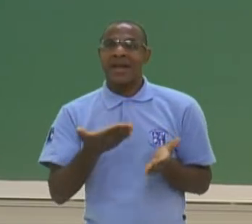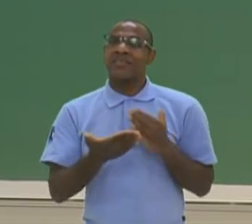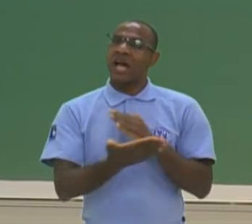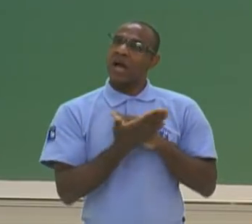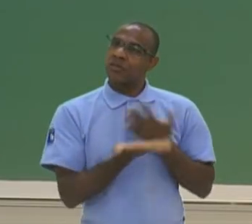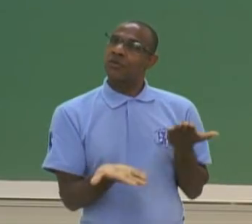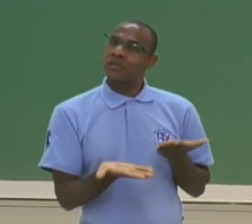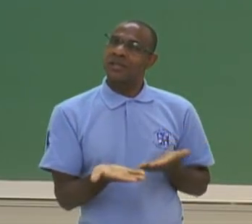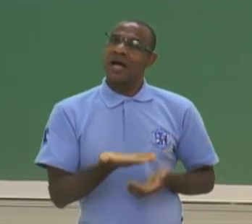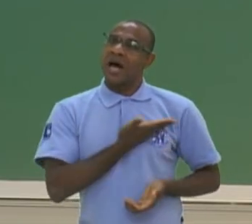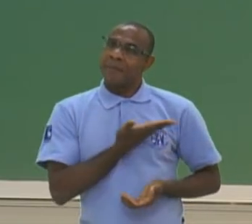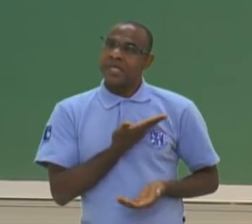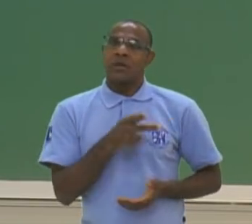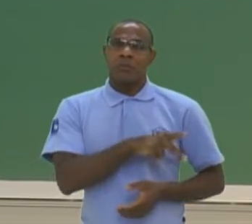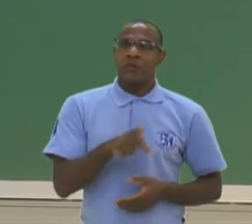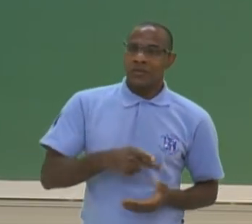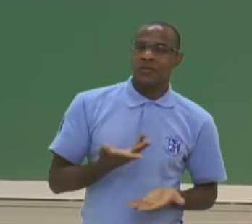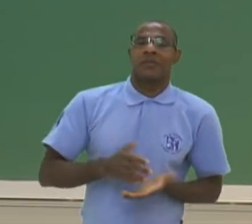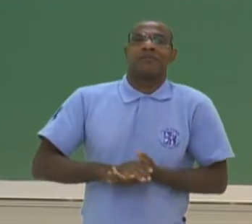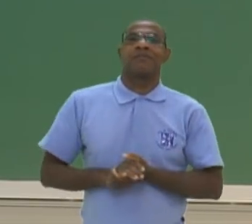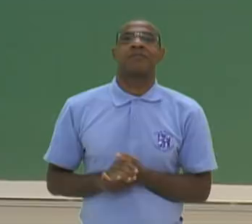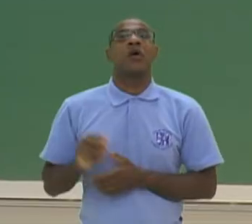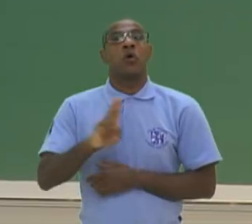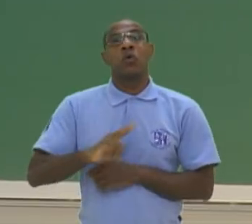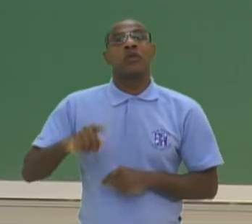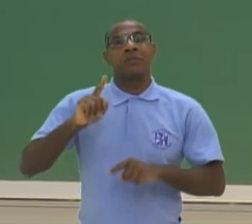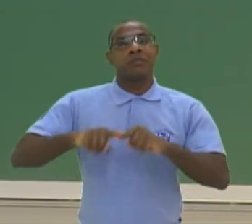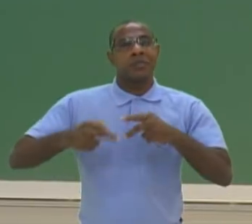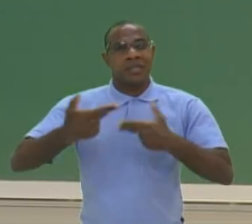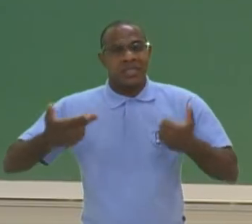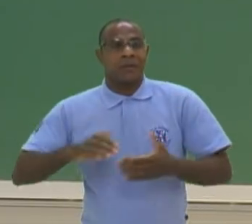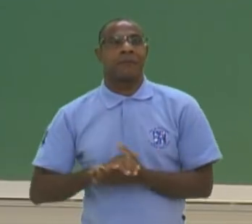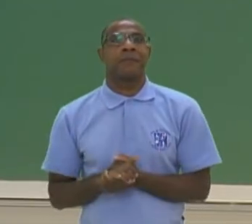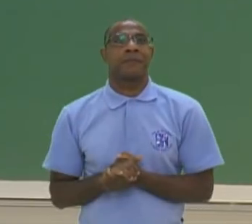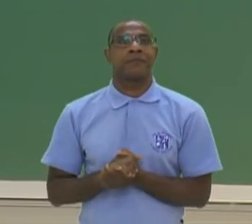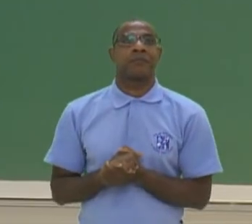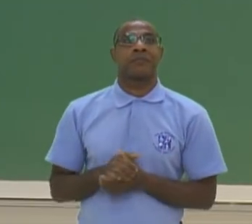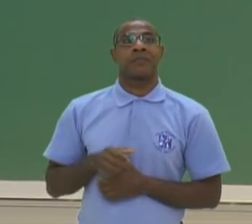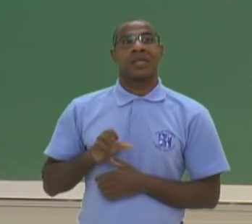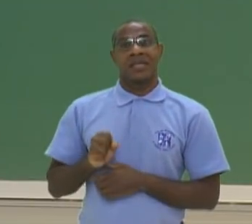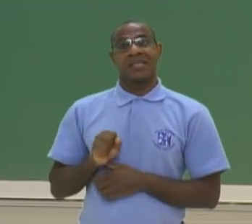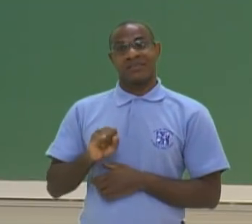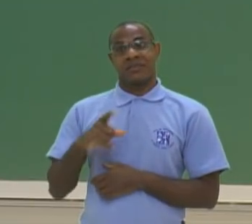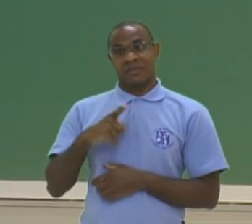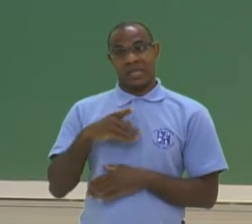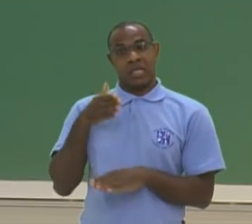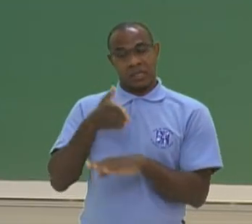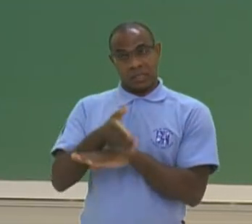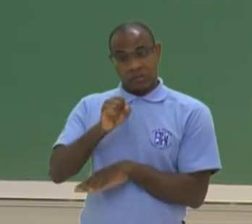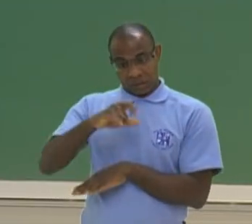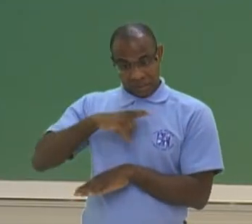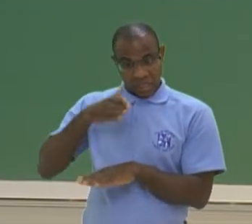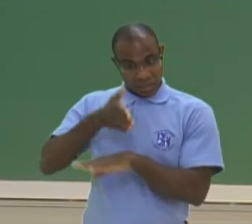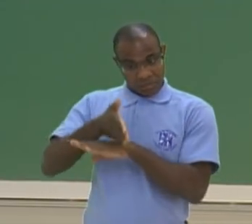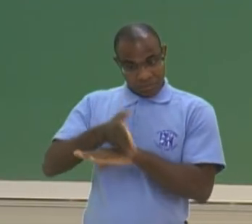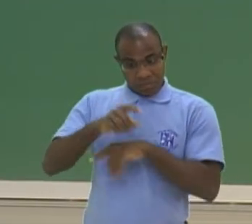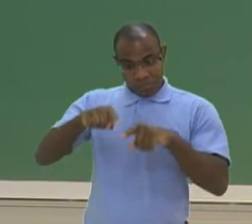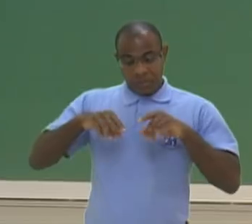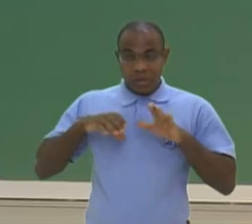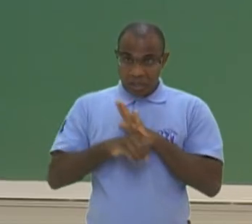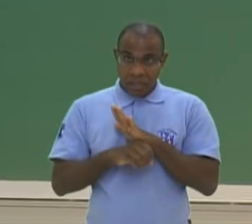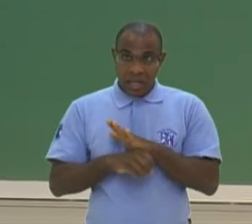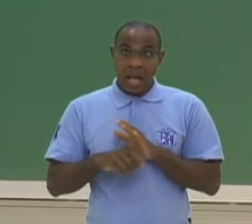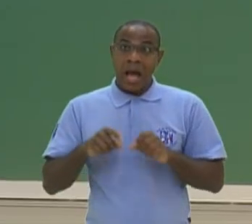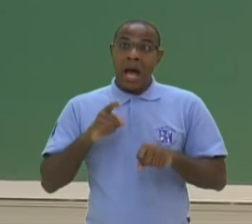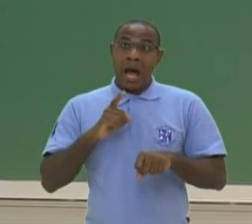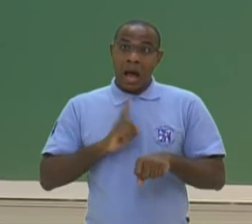as oportunidades que você está tendo nesse momento de poder aprender. Se você tem acesso ao Classroom, aproveita quando